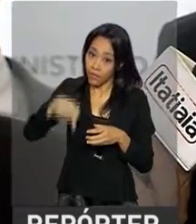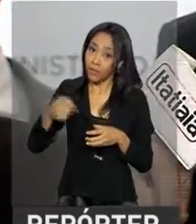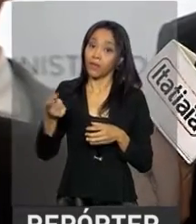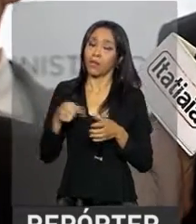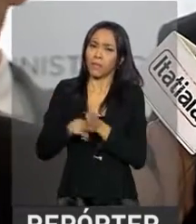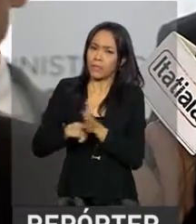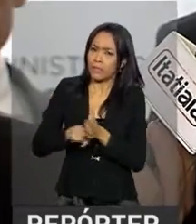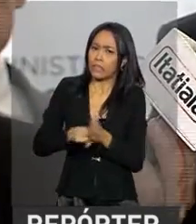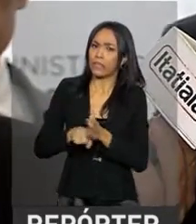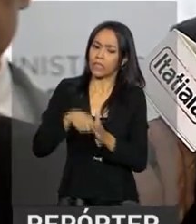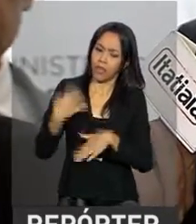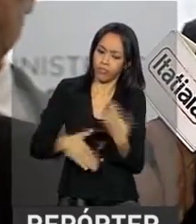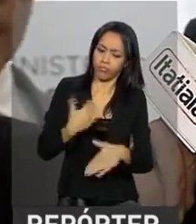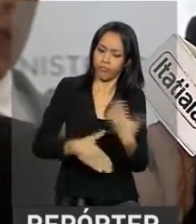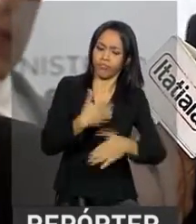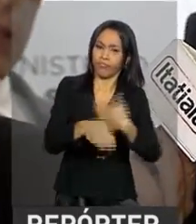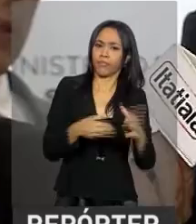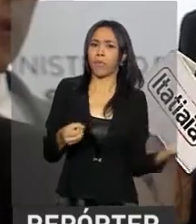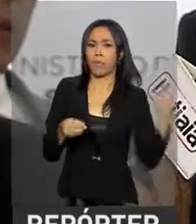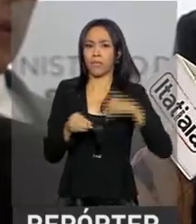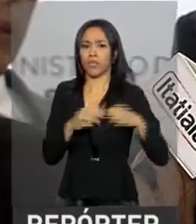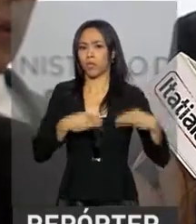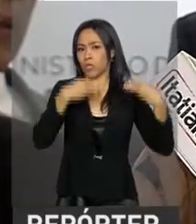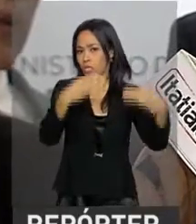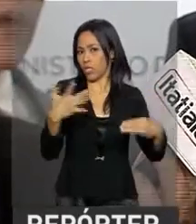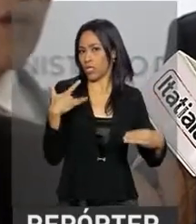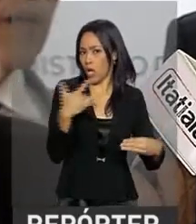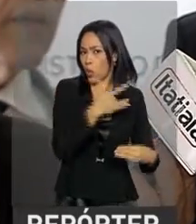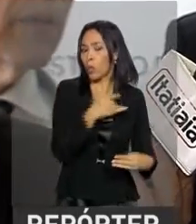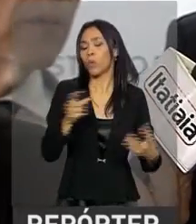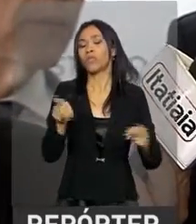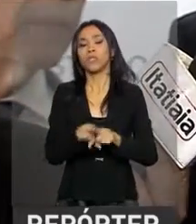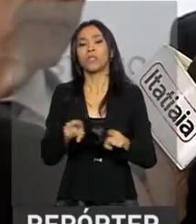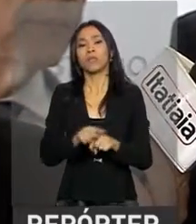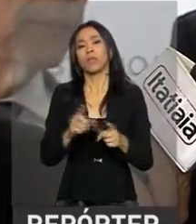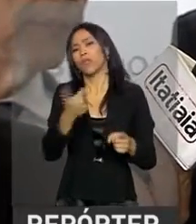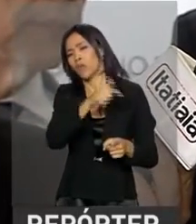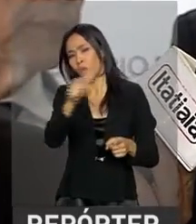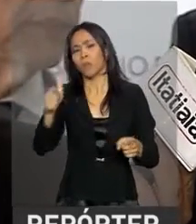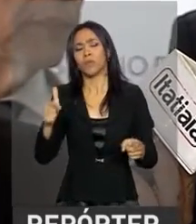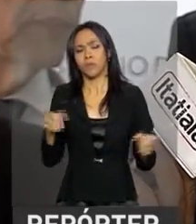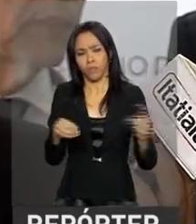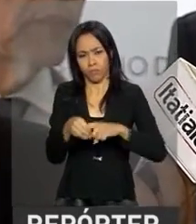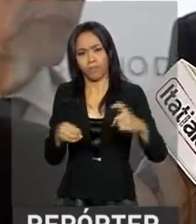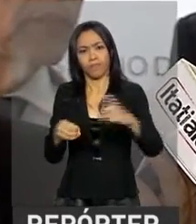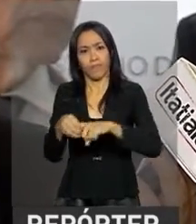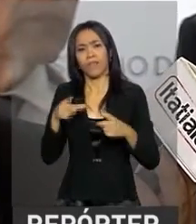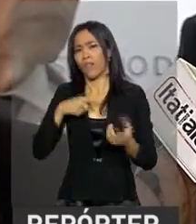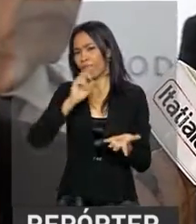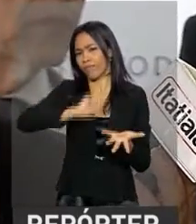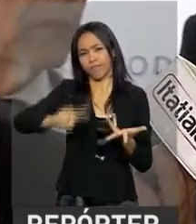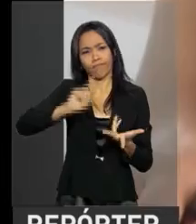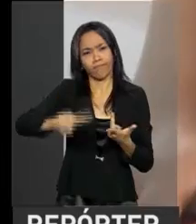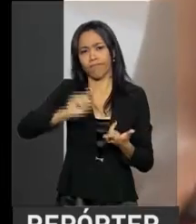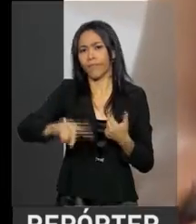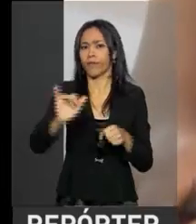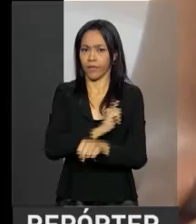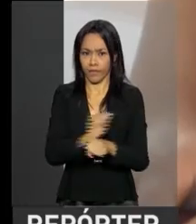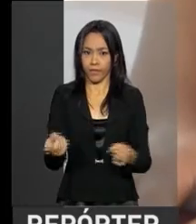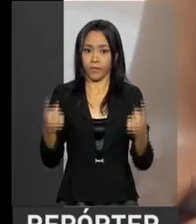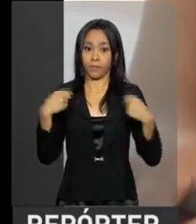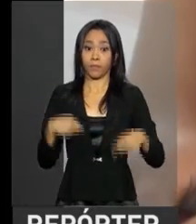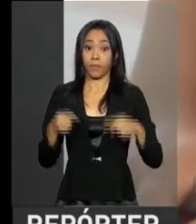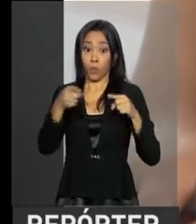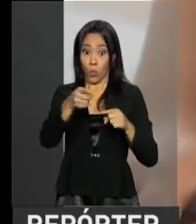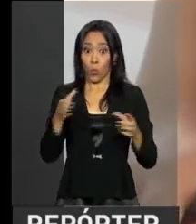pelo ministério da saúde e do ministério da educação e ciência e tecnologia então existe uma série de ações feitas de gente o público